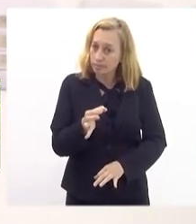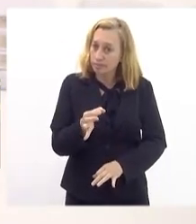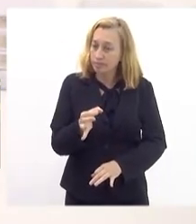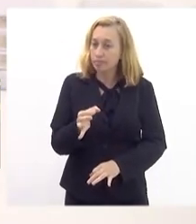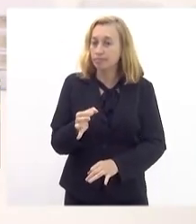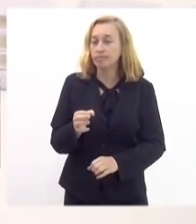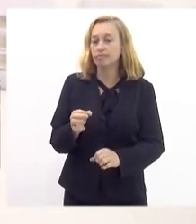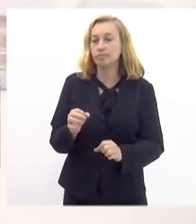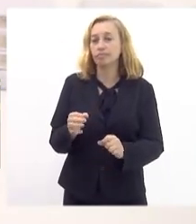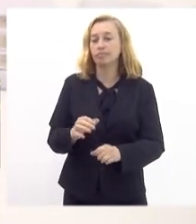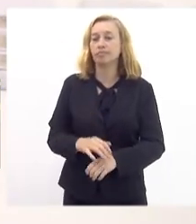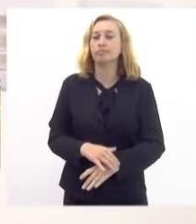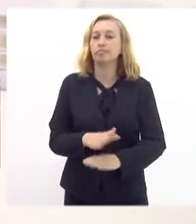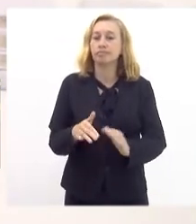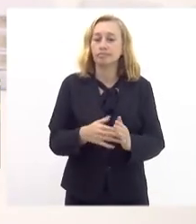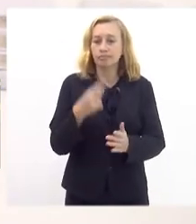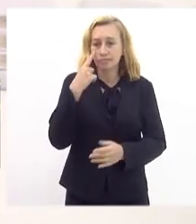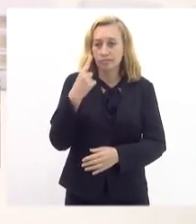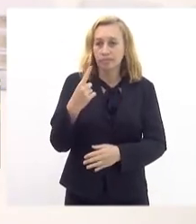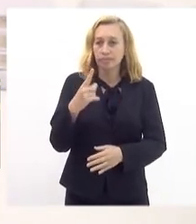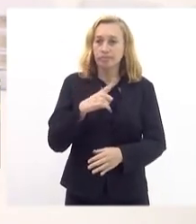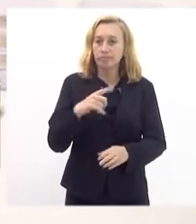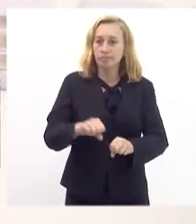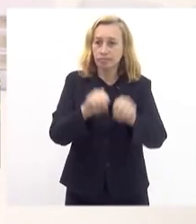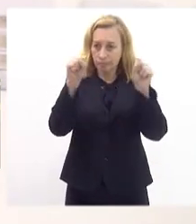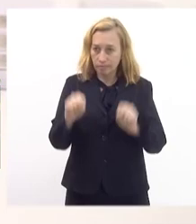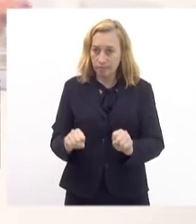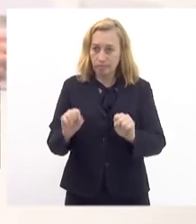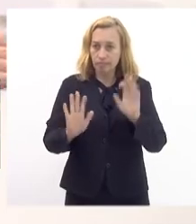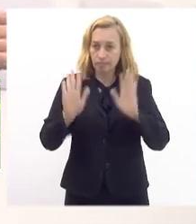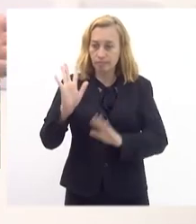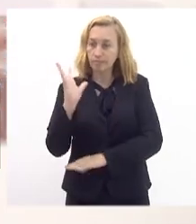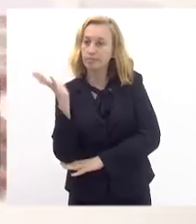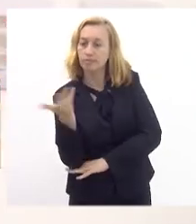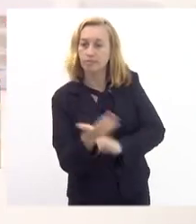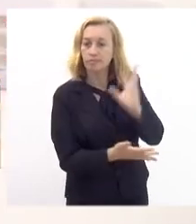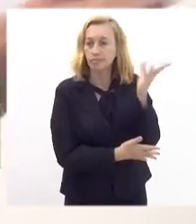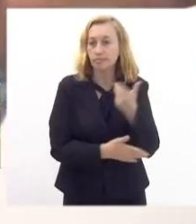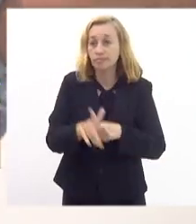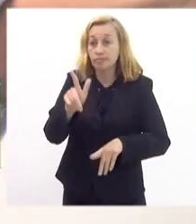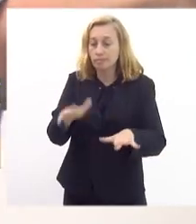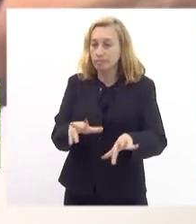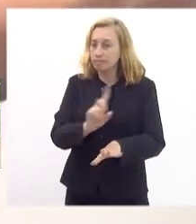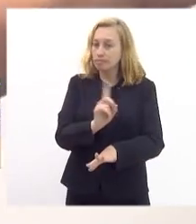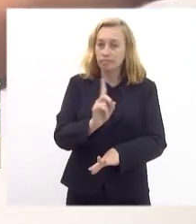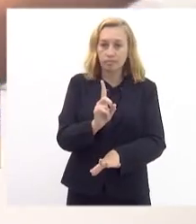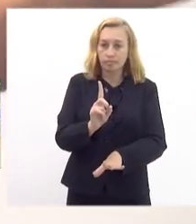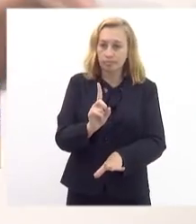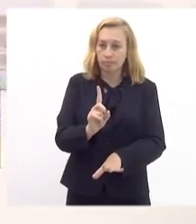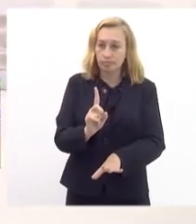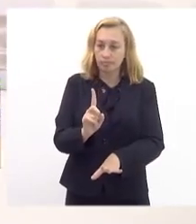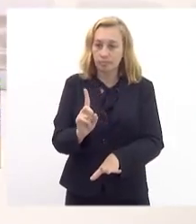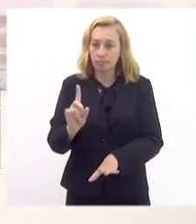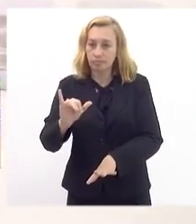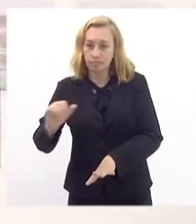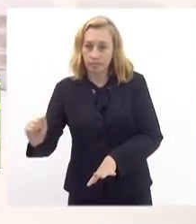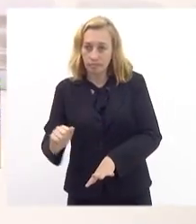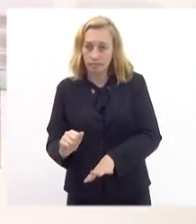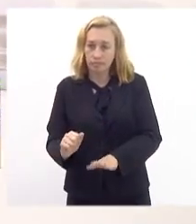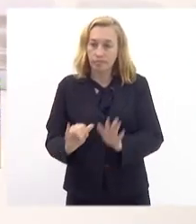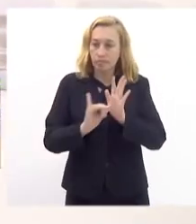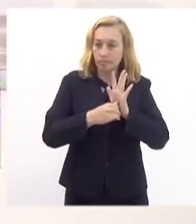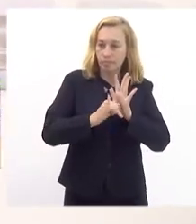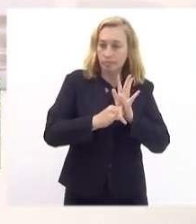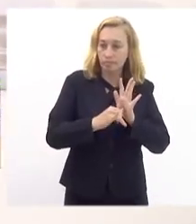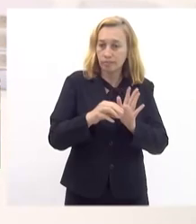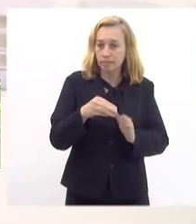comentário público O que teria um sistema de licenciamento ambiental diferenciado portanto não foi oportunismo do ideia sua estavam no edital